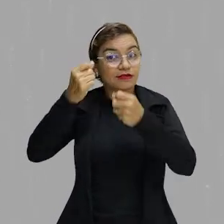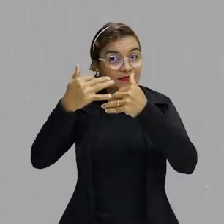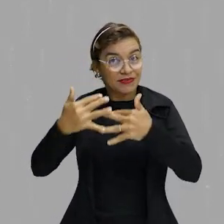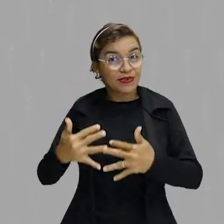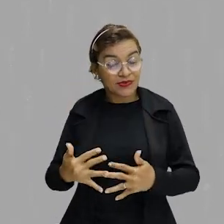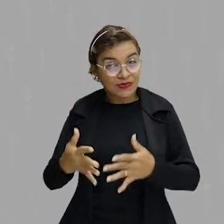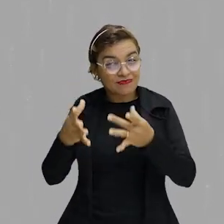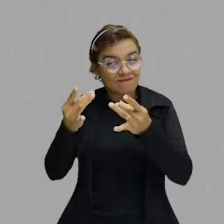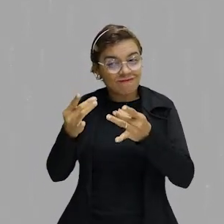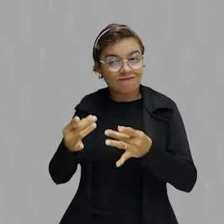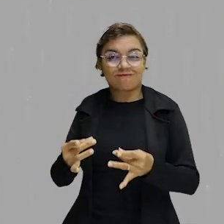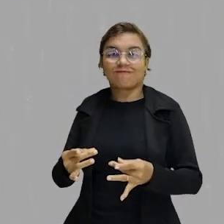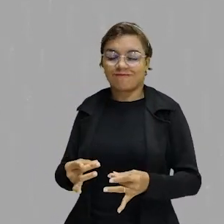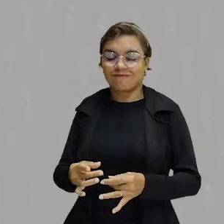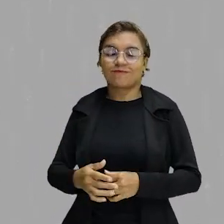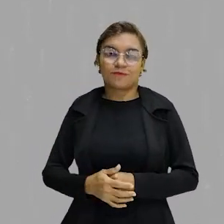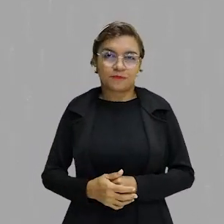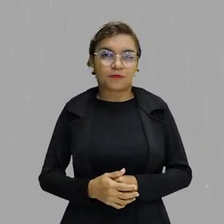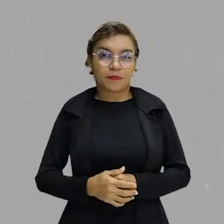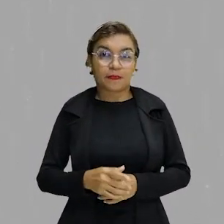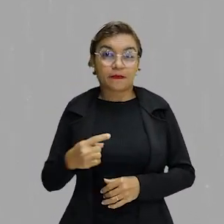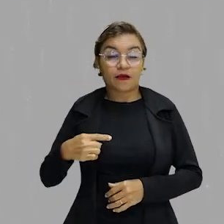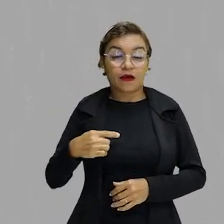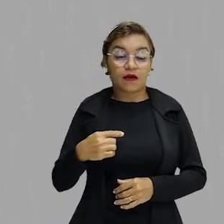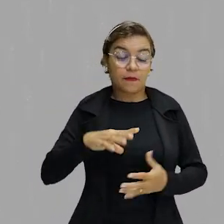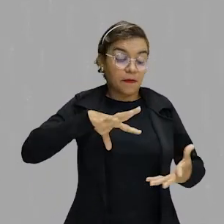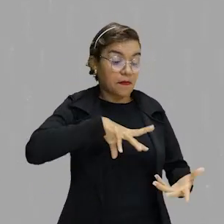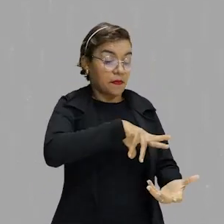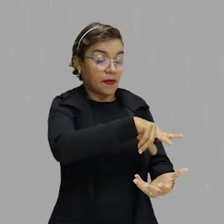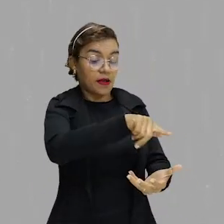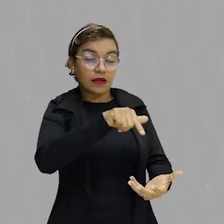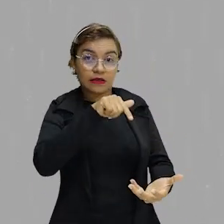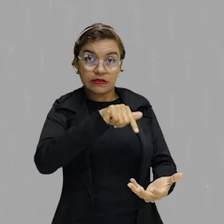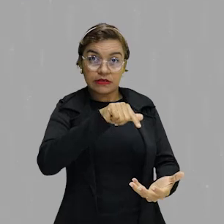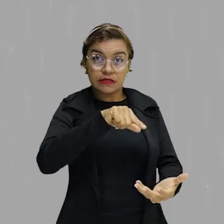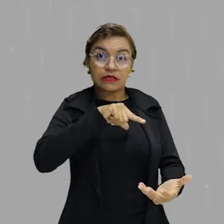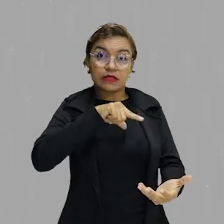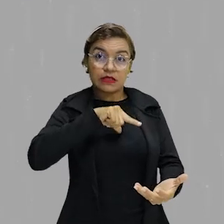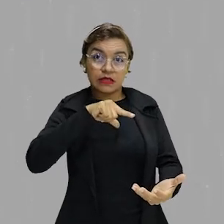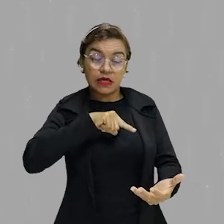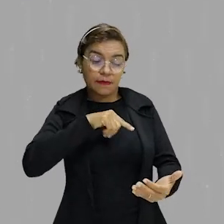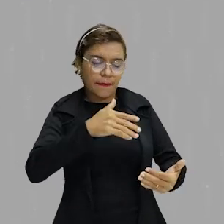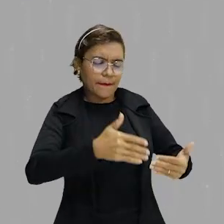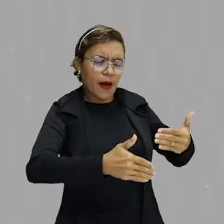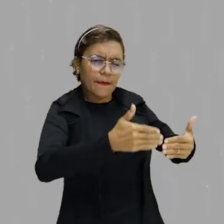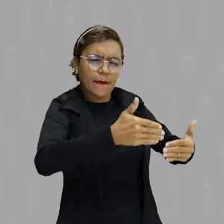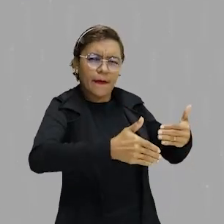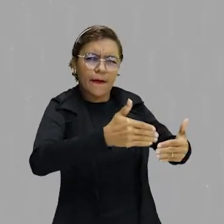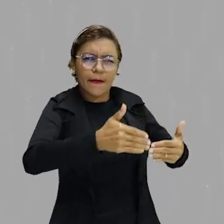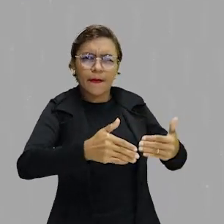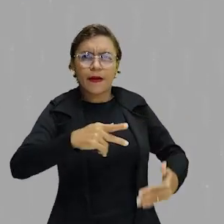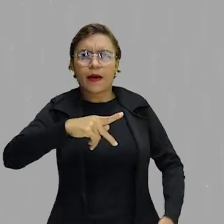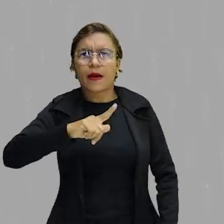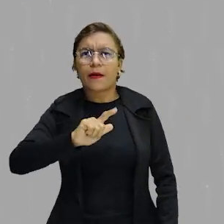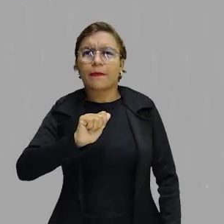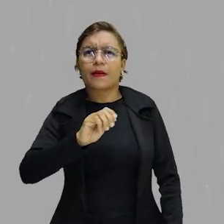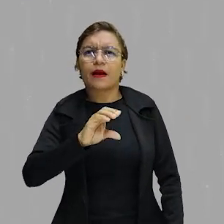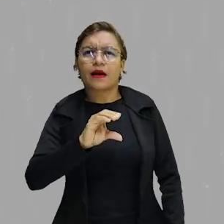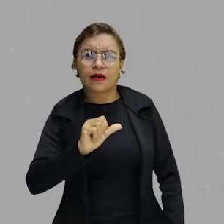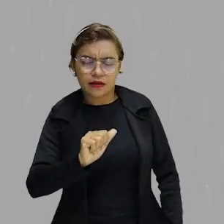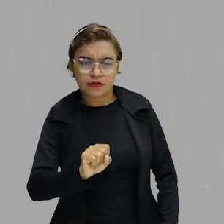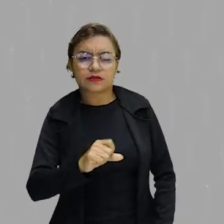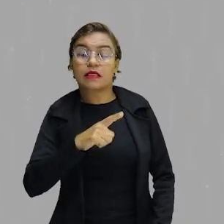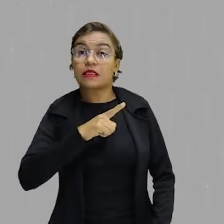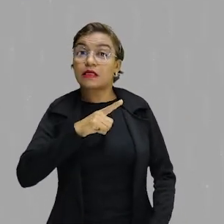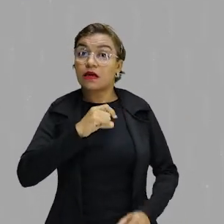né? O nosso planeta, né, ele está aí formado por placas tectônicas, né, que